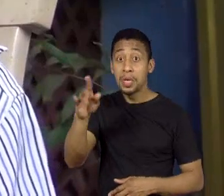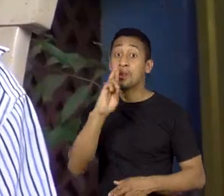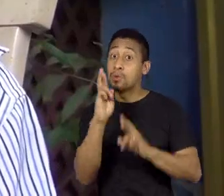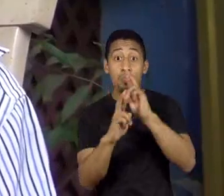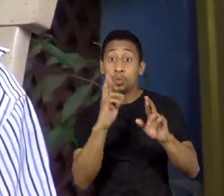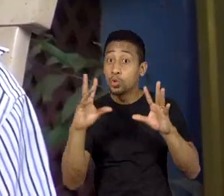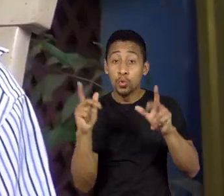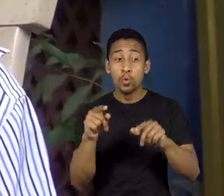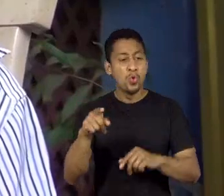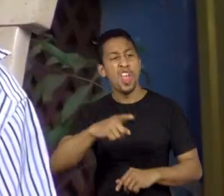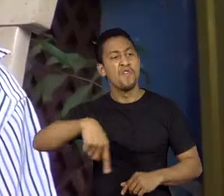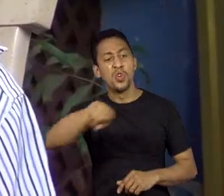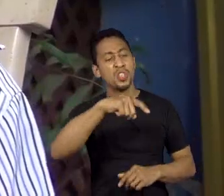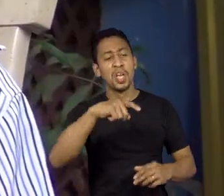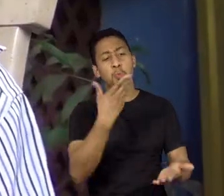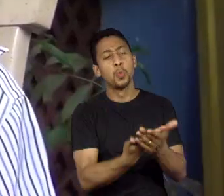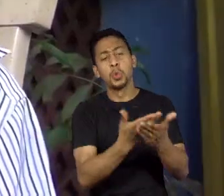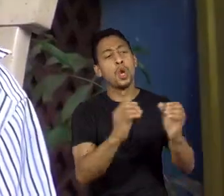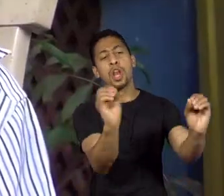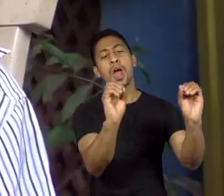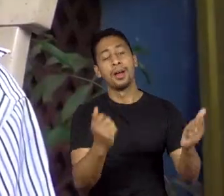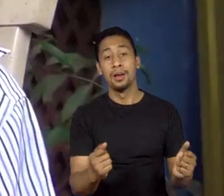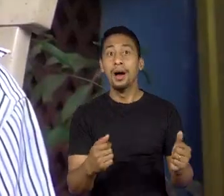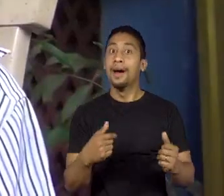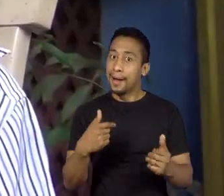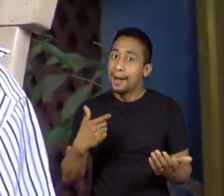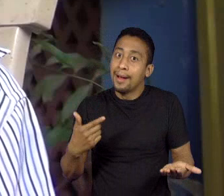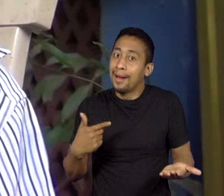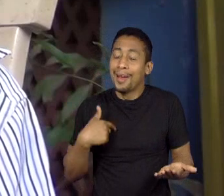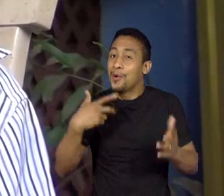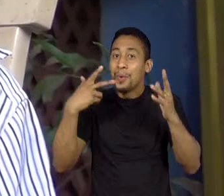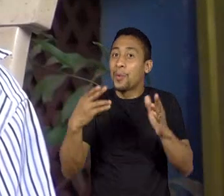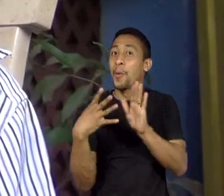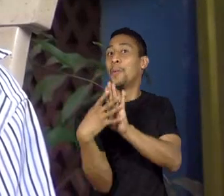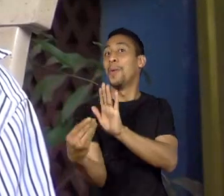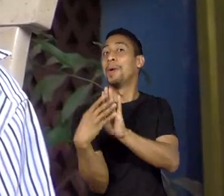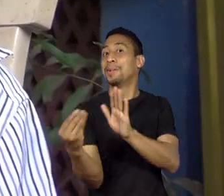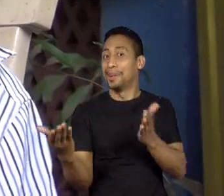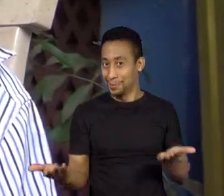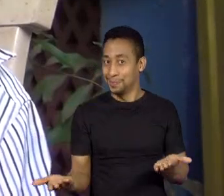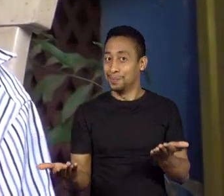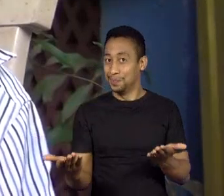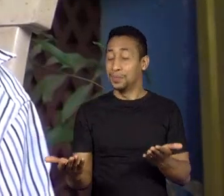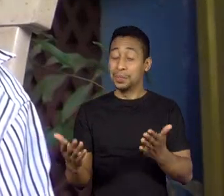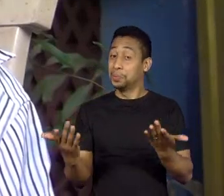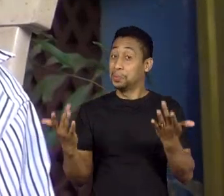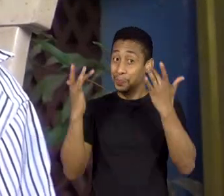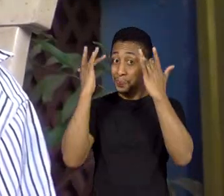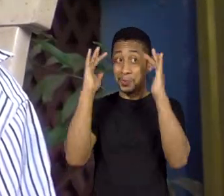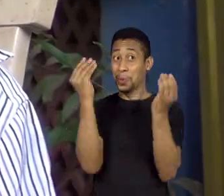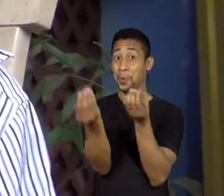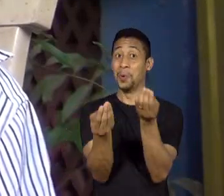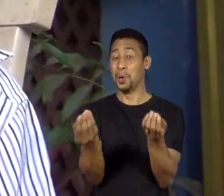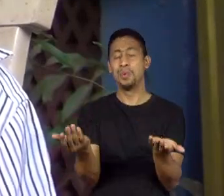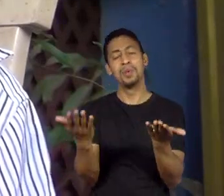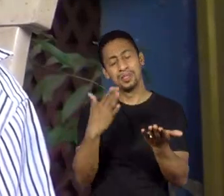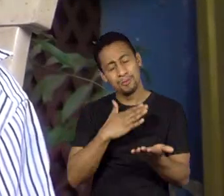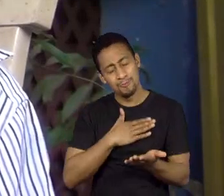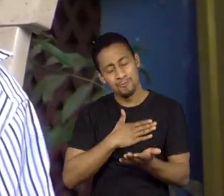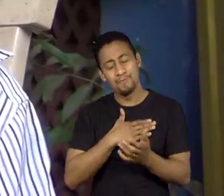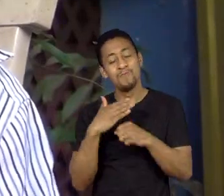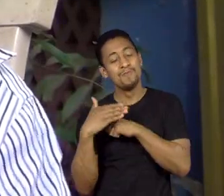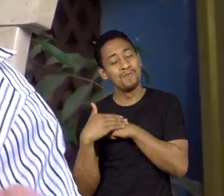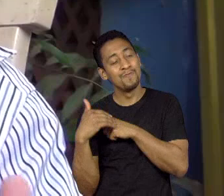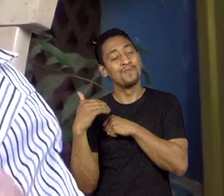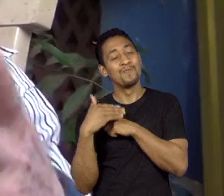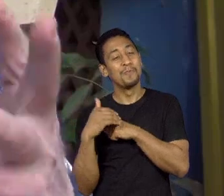Era um exemplo. Eu não sei se a outra criança me odiava, mas eu era muito carinhoso